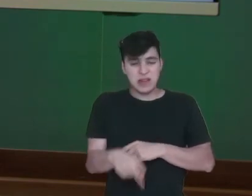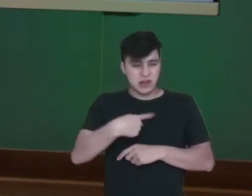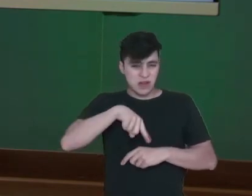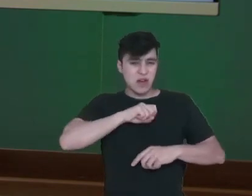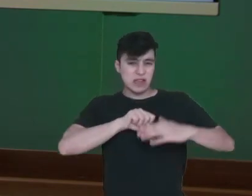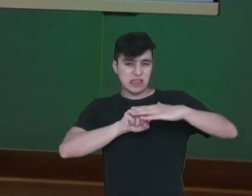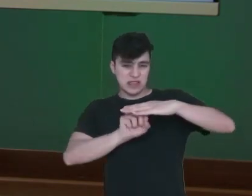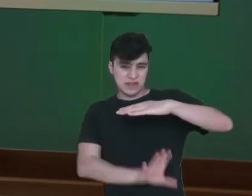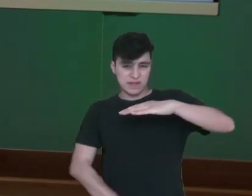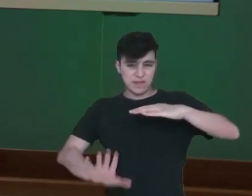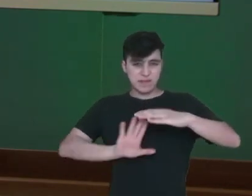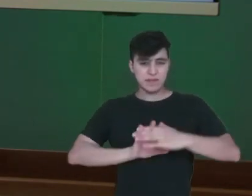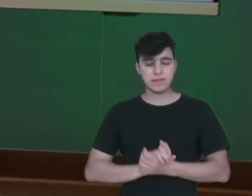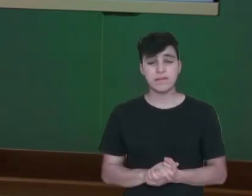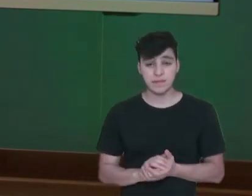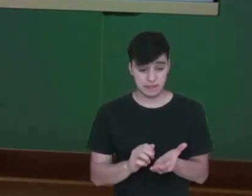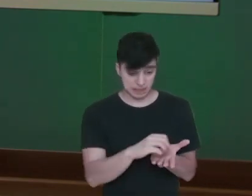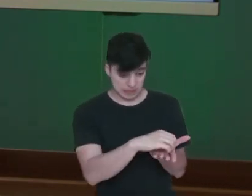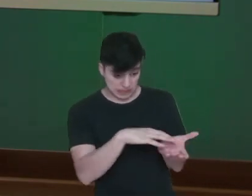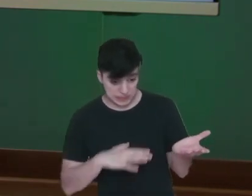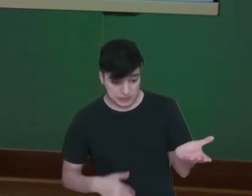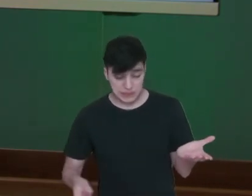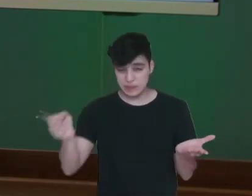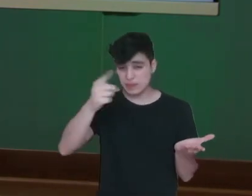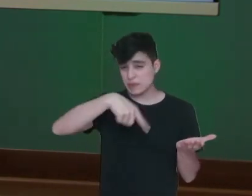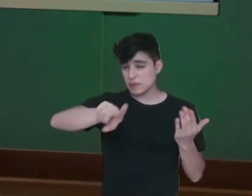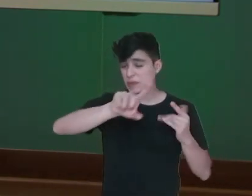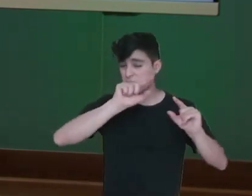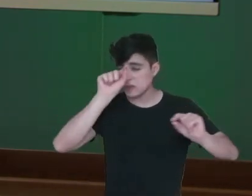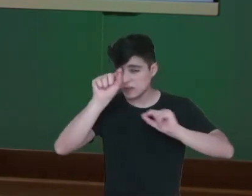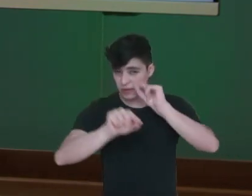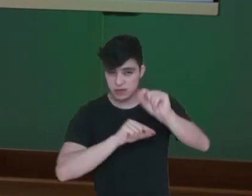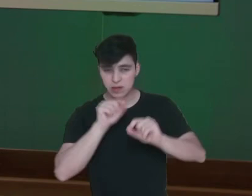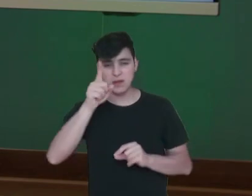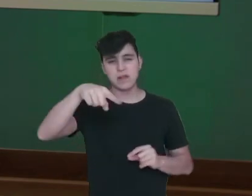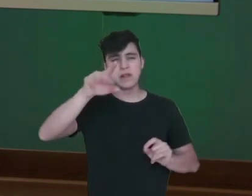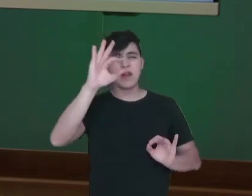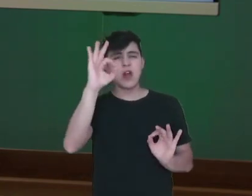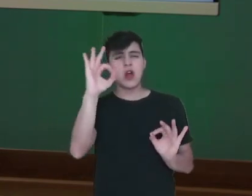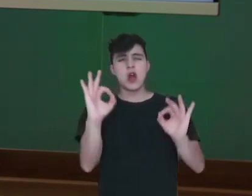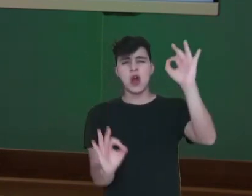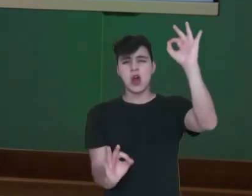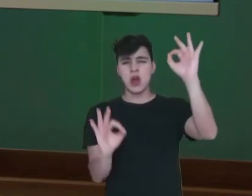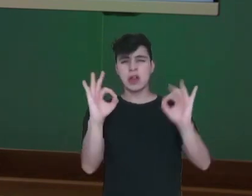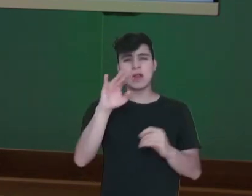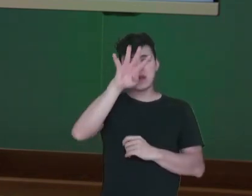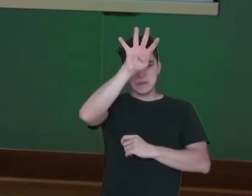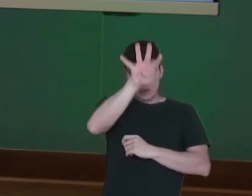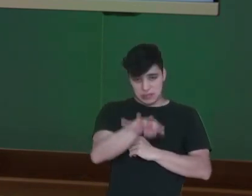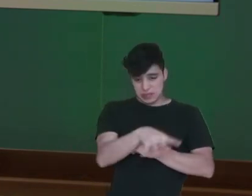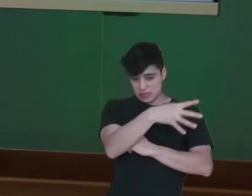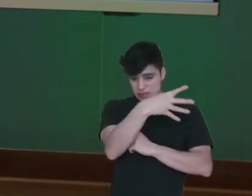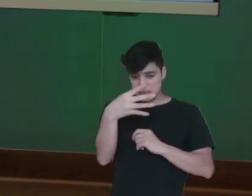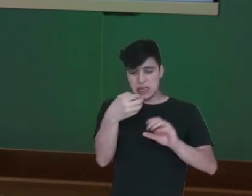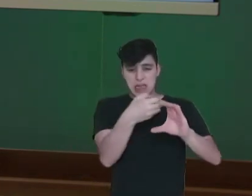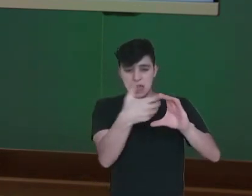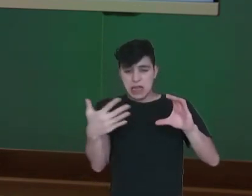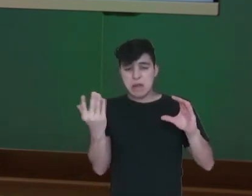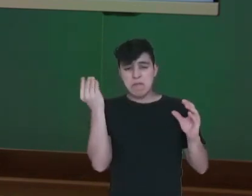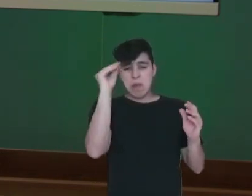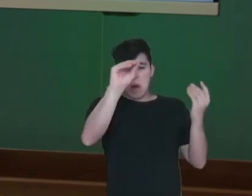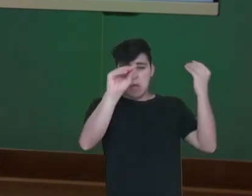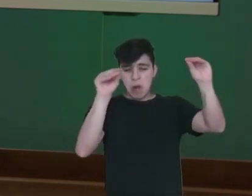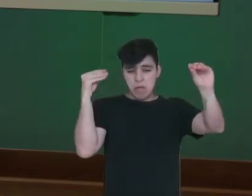aí uma atividadezinha, o que vocês vão fazer? Vocês vão elaborar ali uma tabela ou vão colocar características ali,